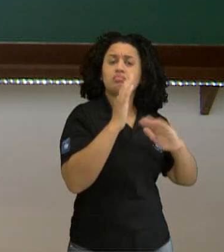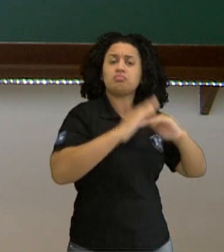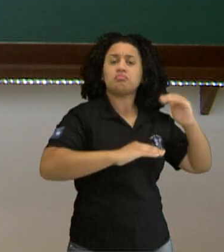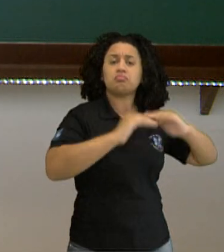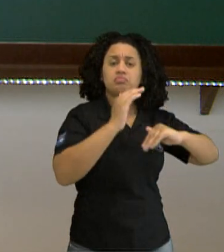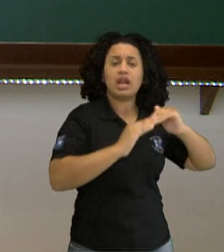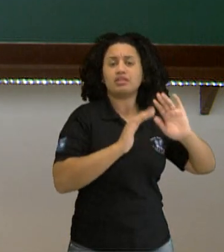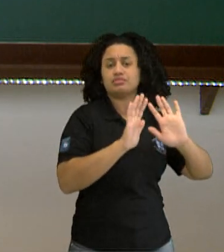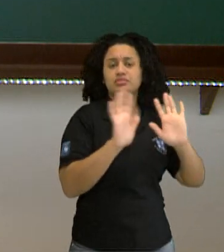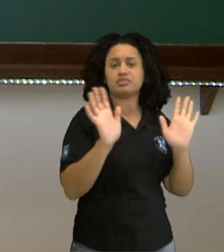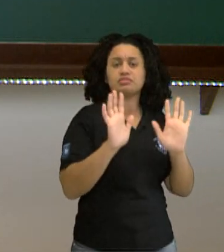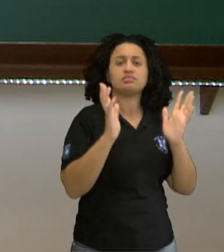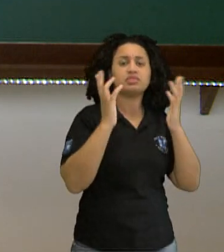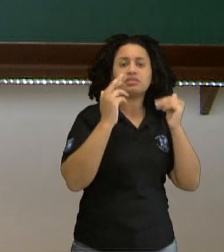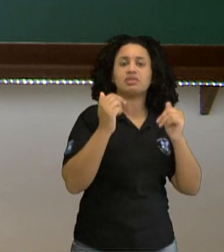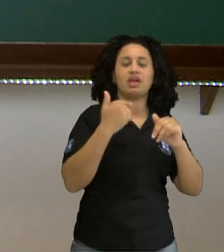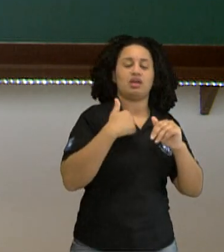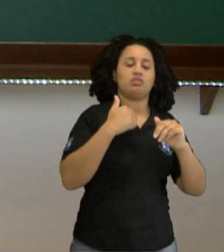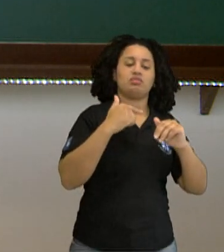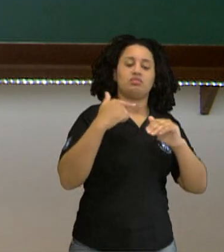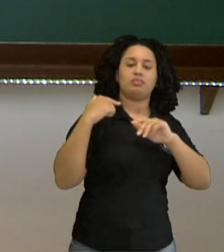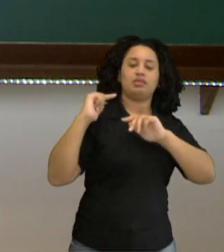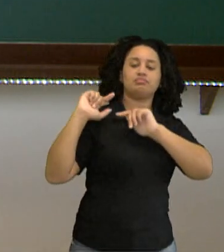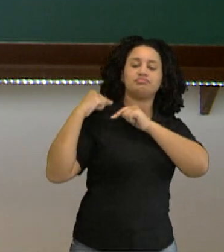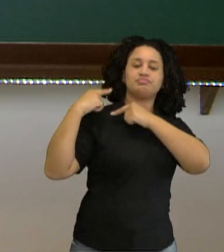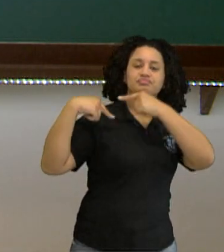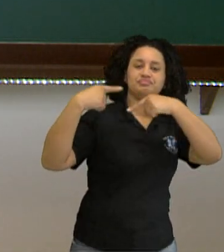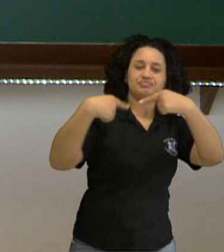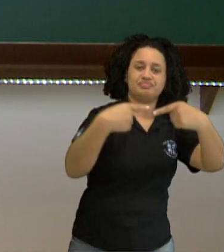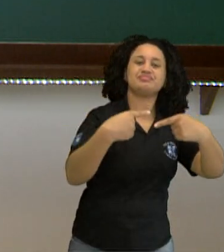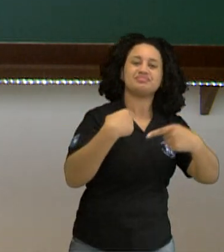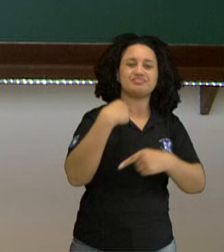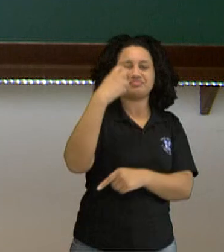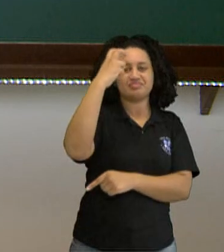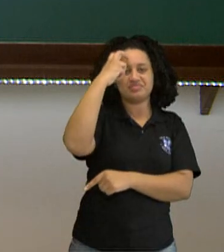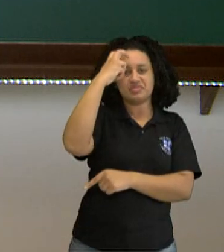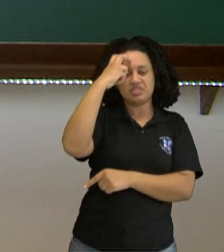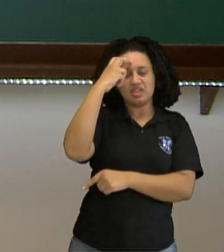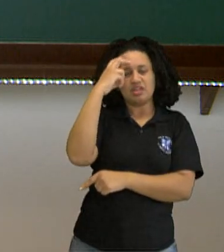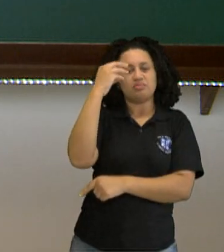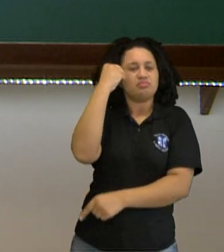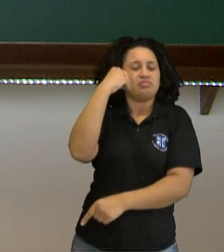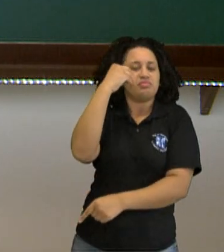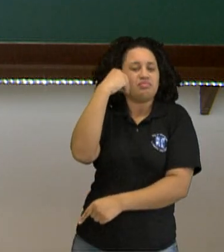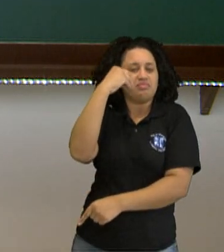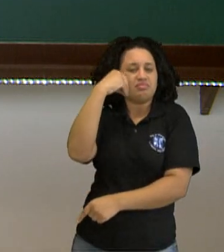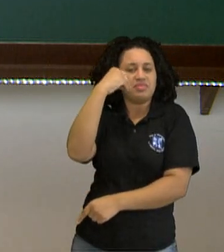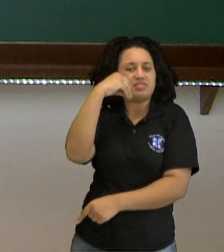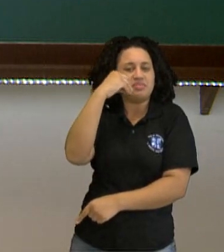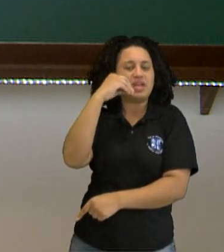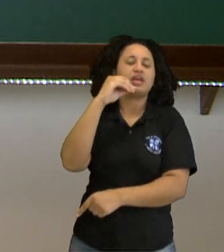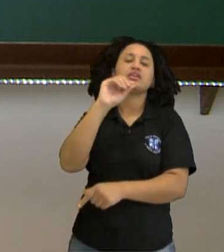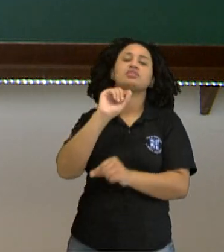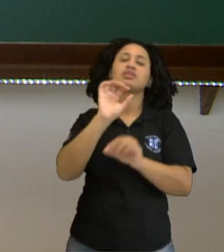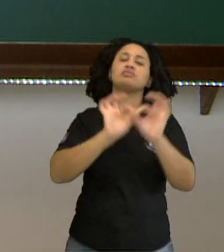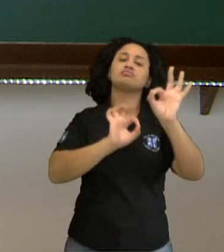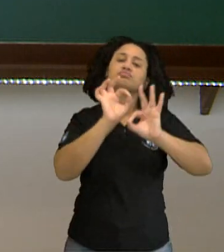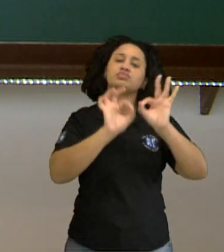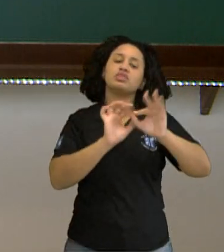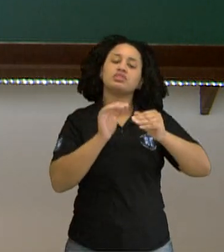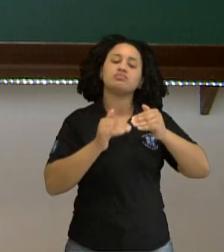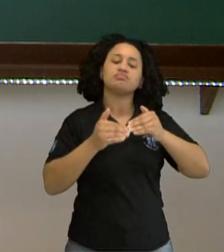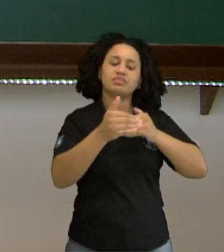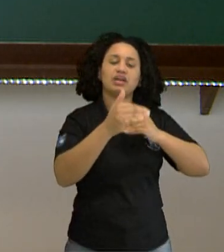é condizente com uma herança cultural, com uma vivência, com um projeto em relação